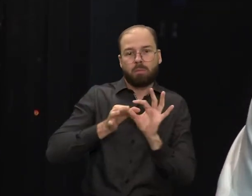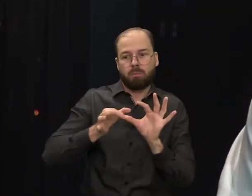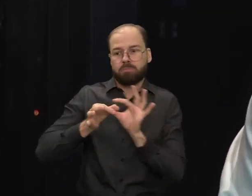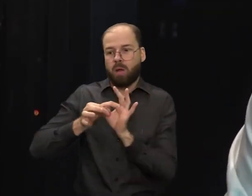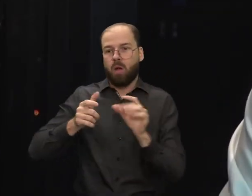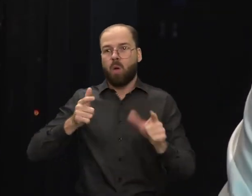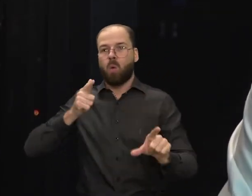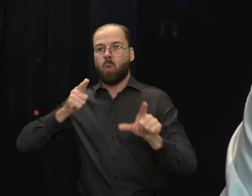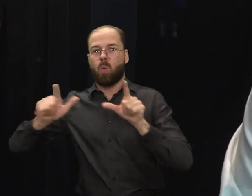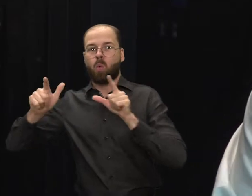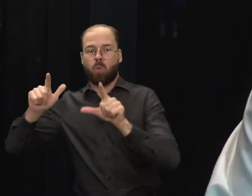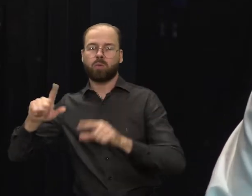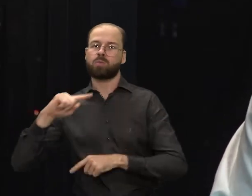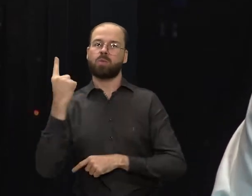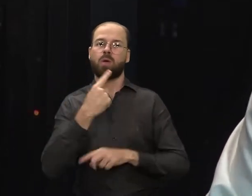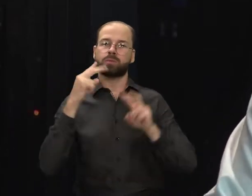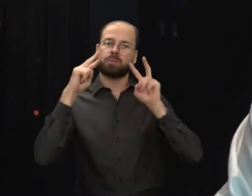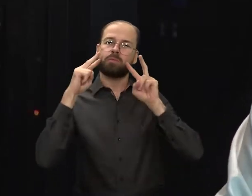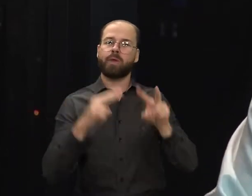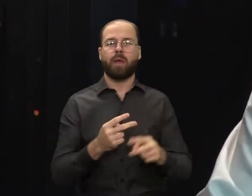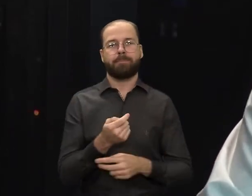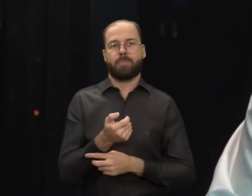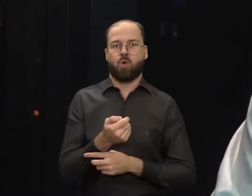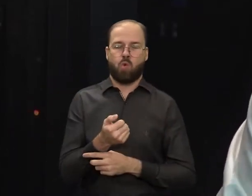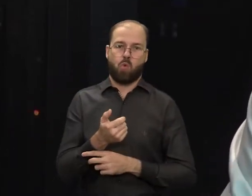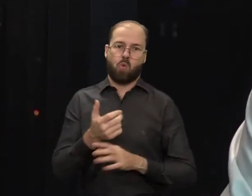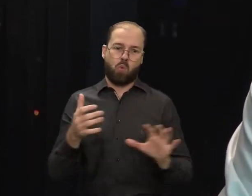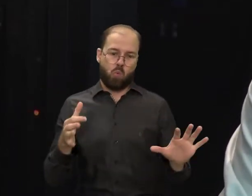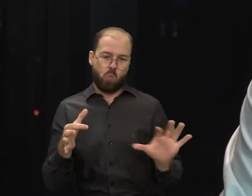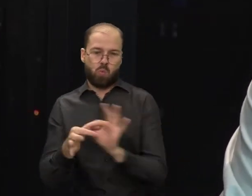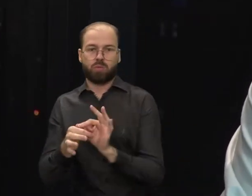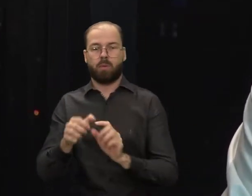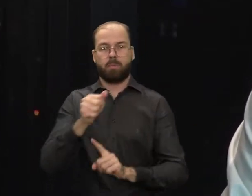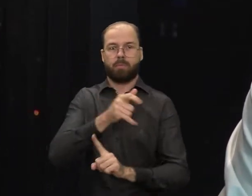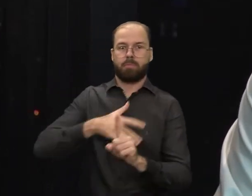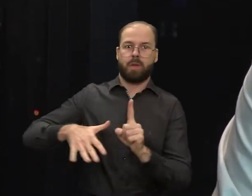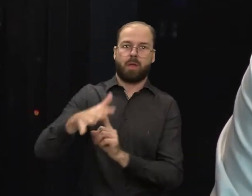vê pouco a interação de meio ambiente com as